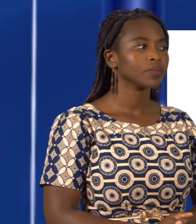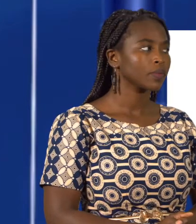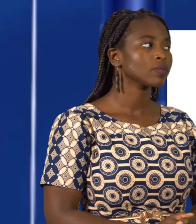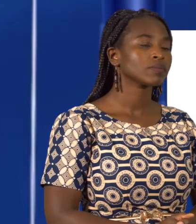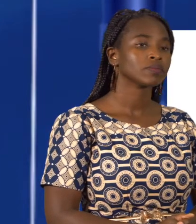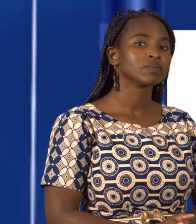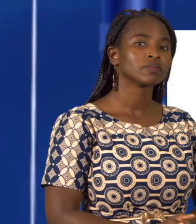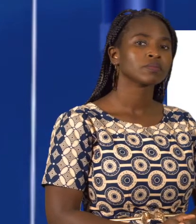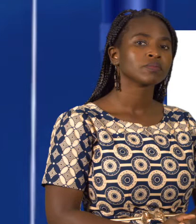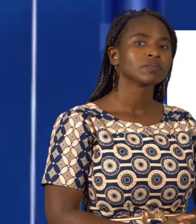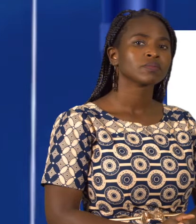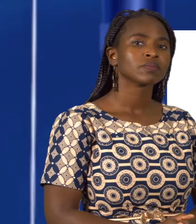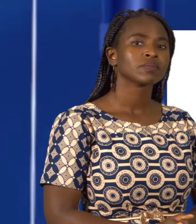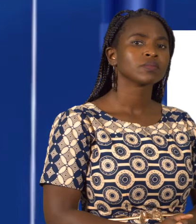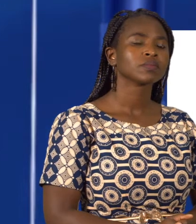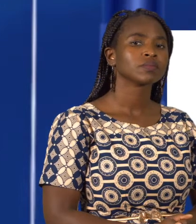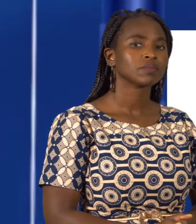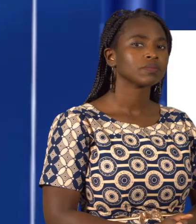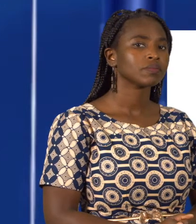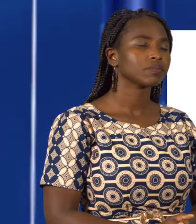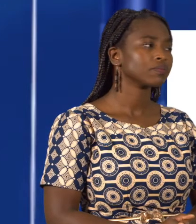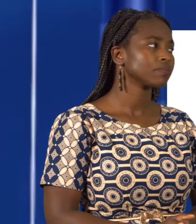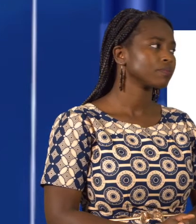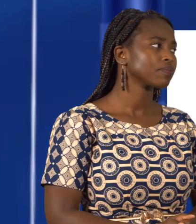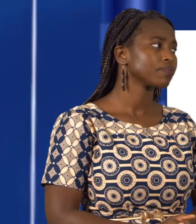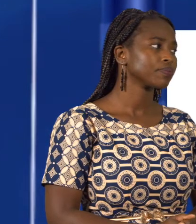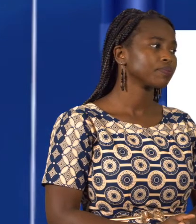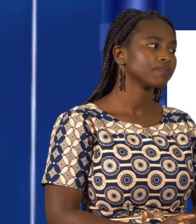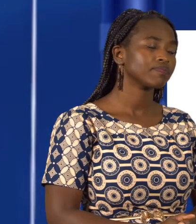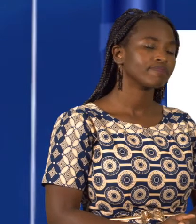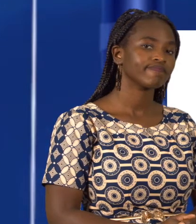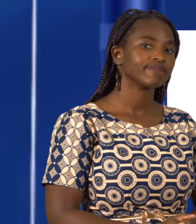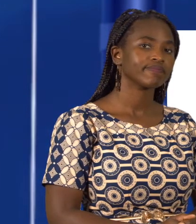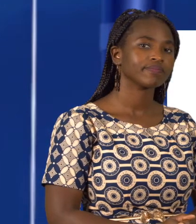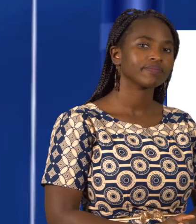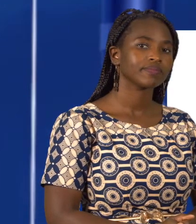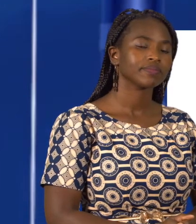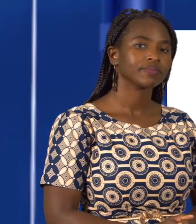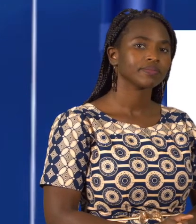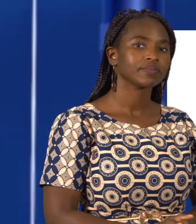e sociais do abandono de mulheres pelos seus maridos por serem pessoas com deficiência.